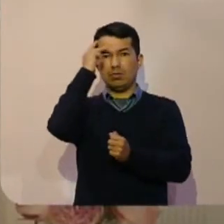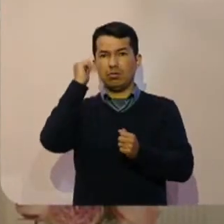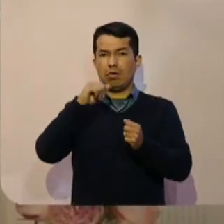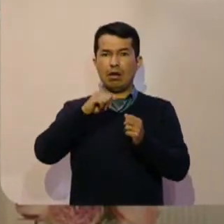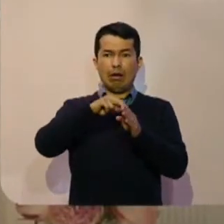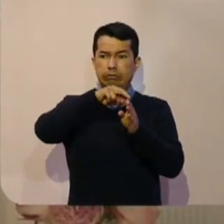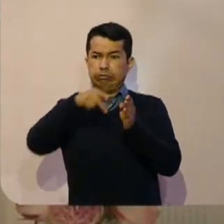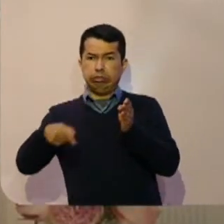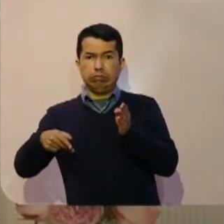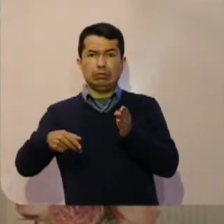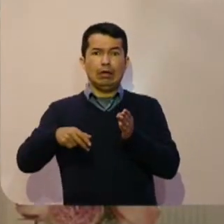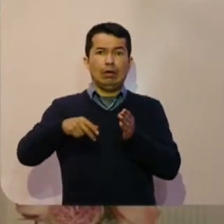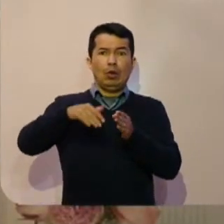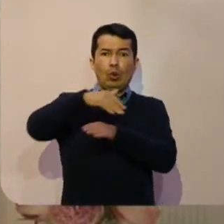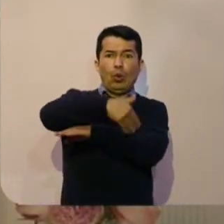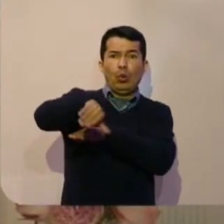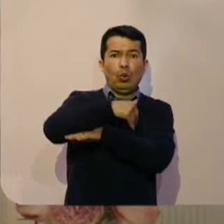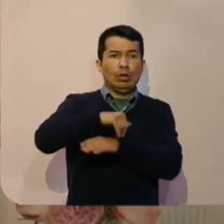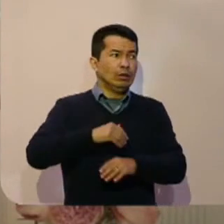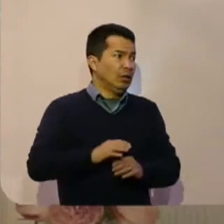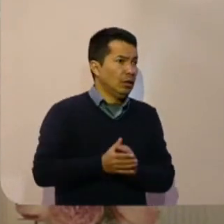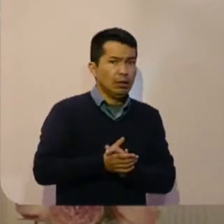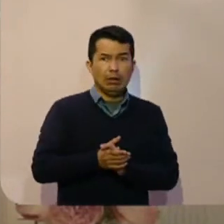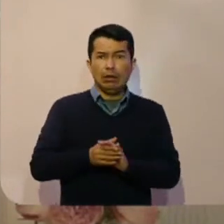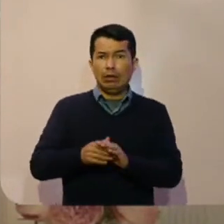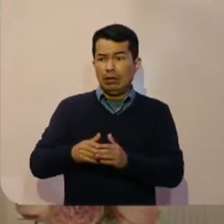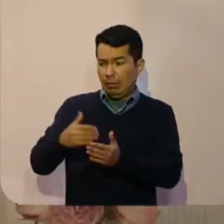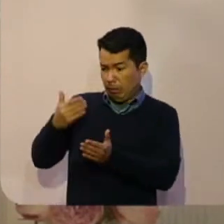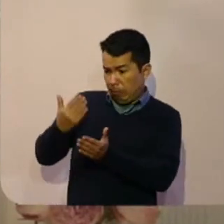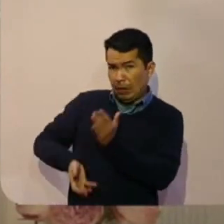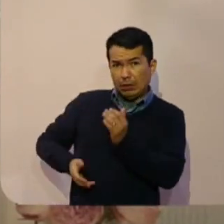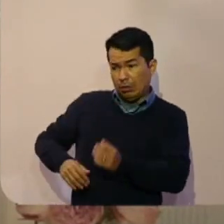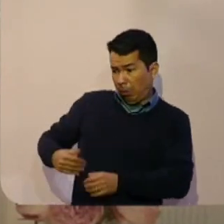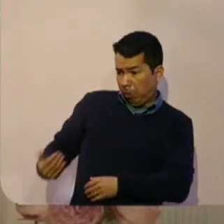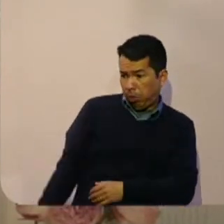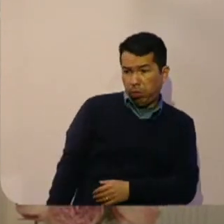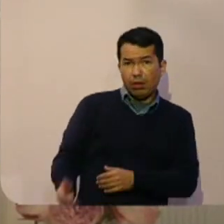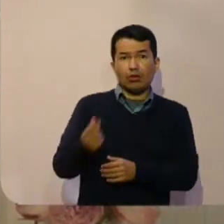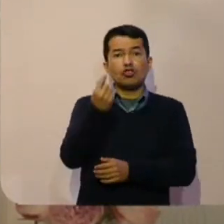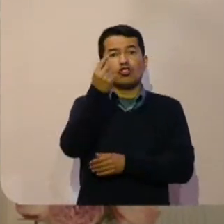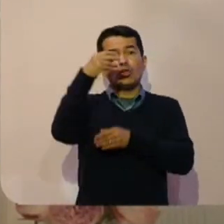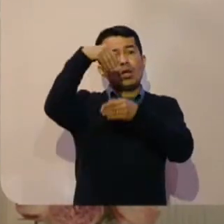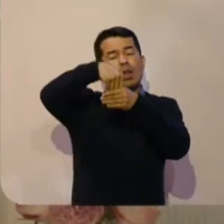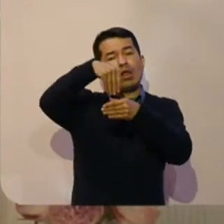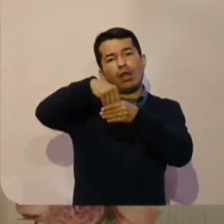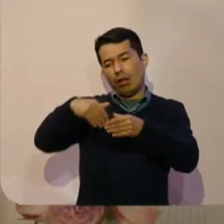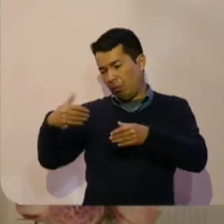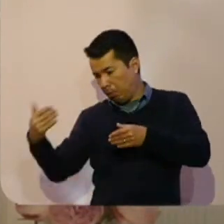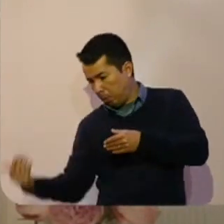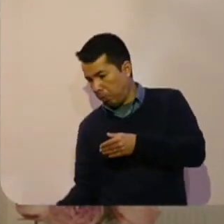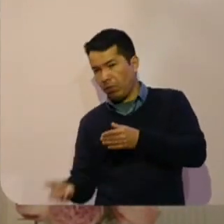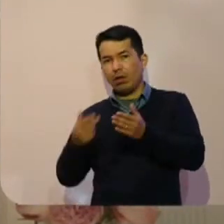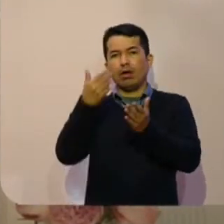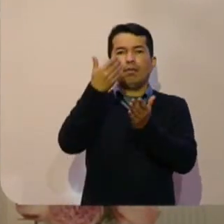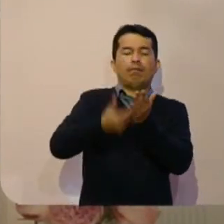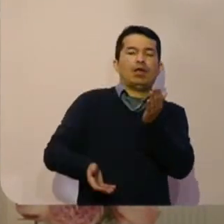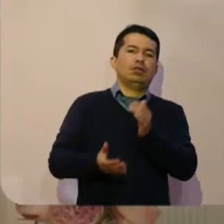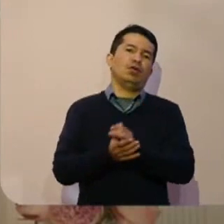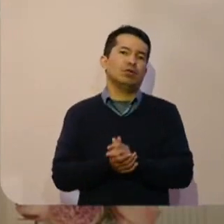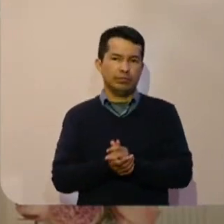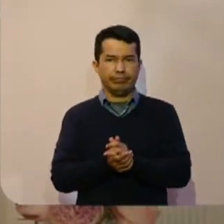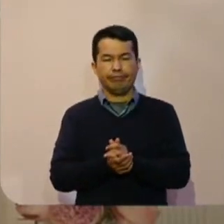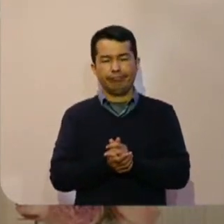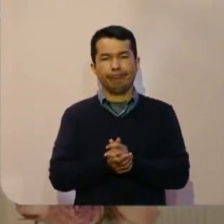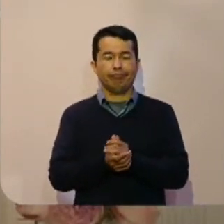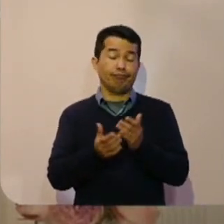e assim por diante. E ela perdeu o envelopinho que tinha o dinheiro do presente de aniversário dela. E quando